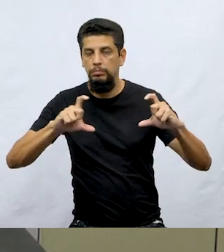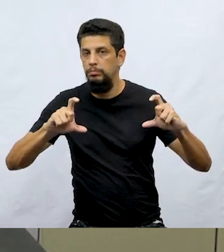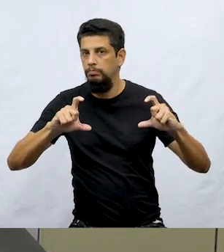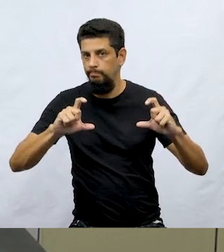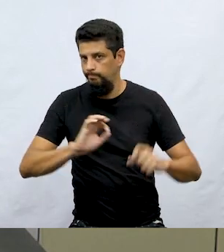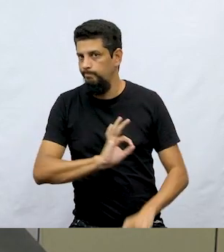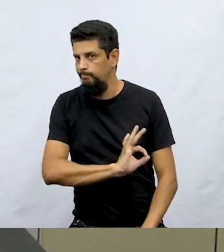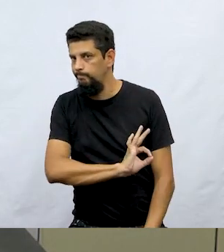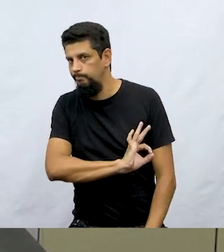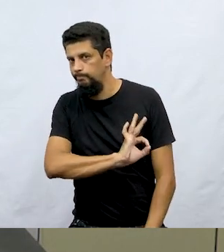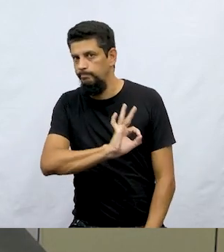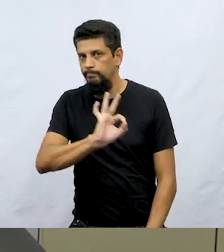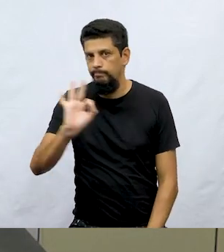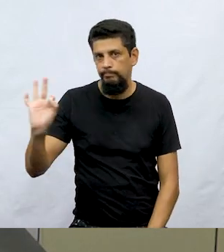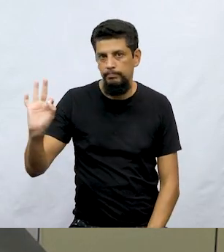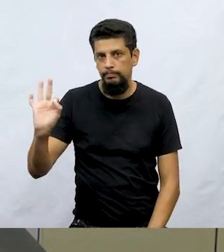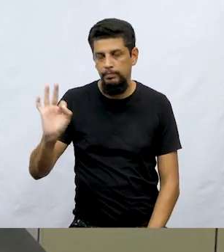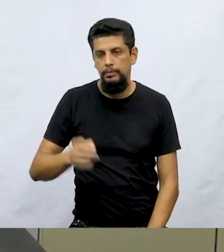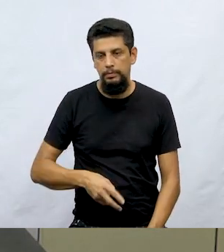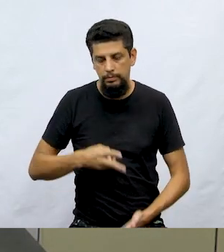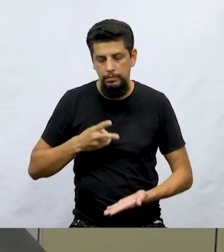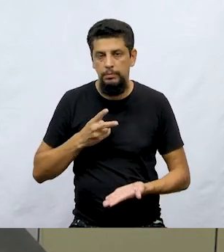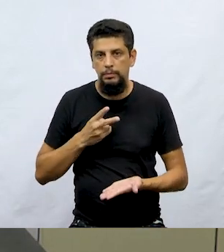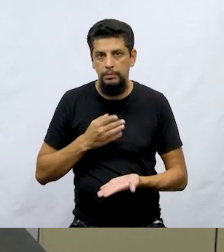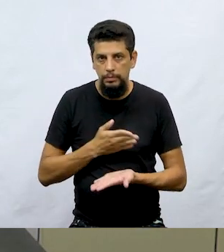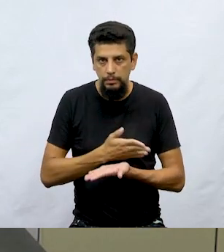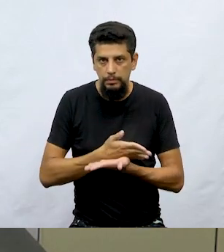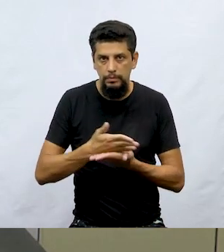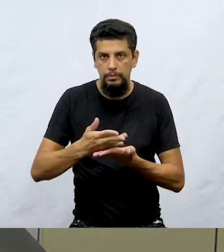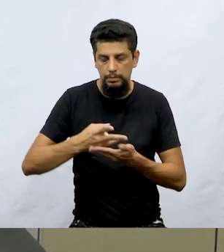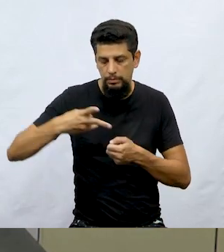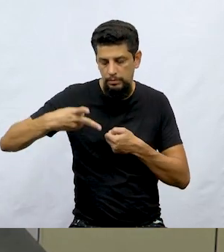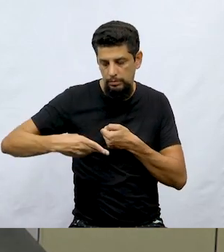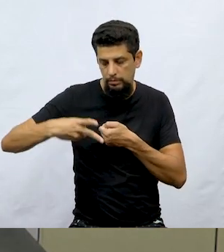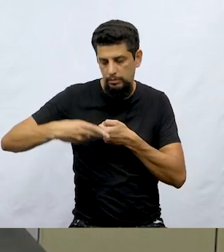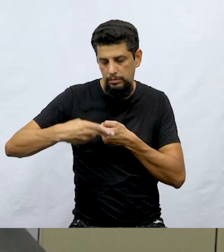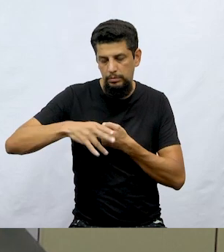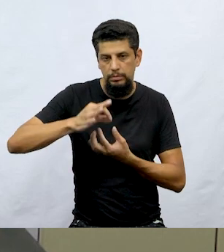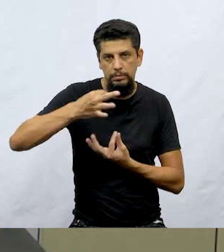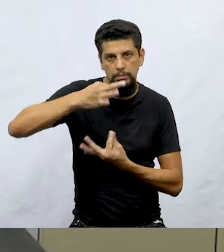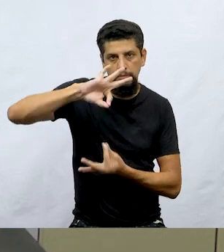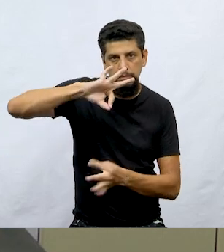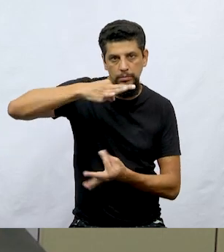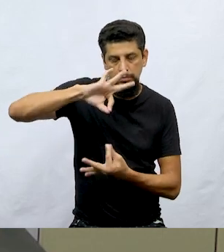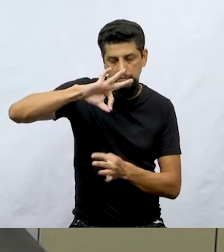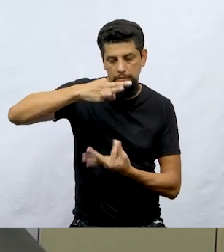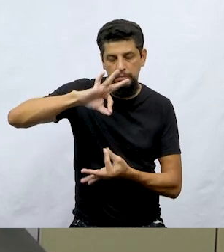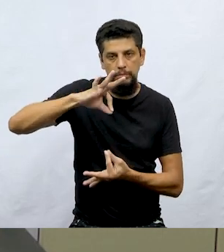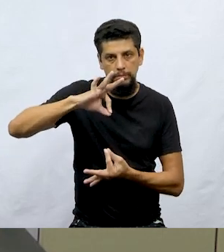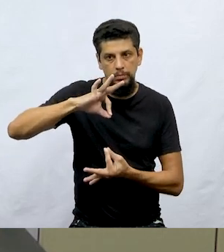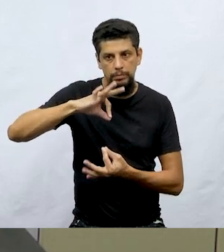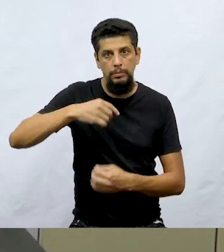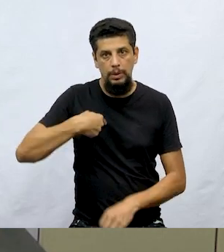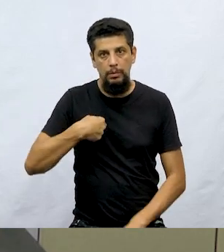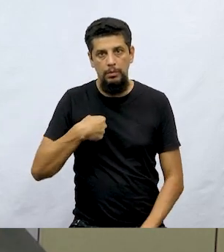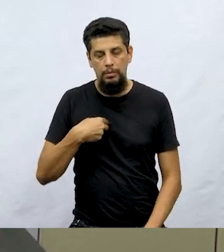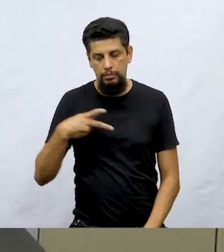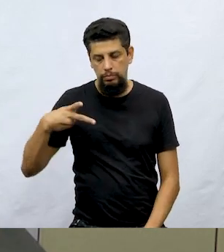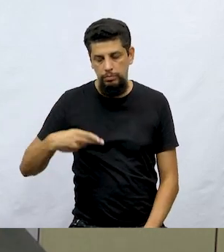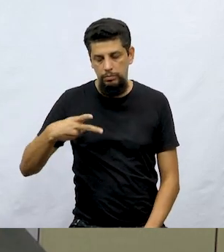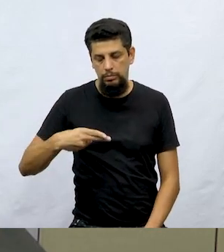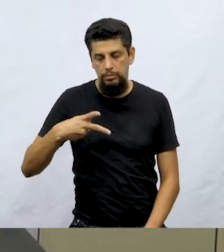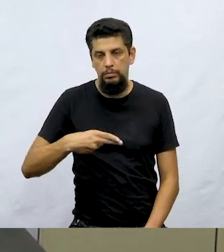Exatamente. Muito bem. Vamos começar a recortar, então? Eu vou cortar com a